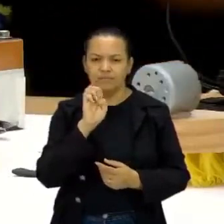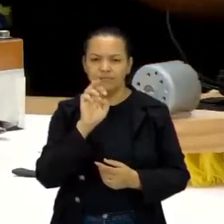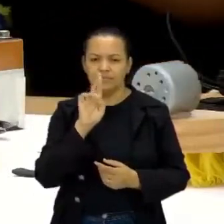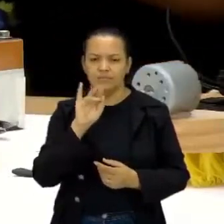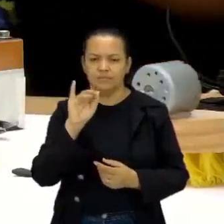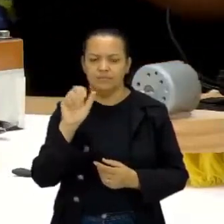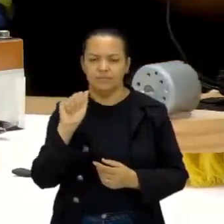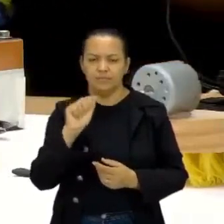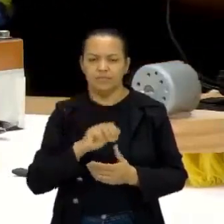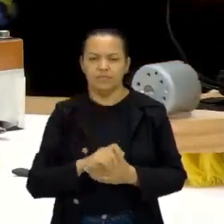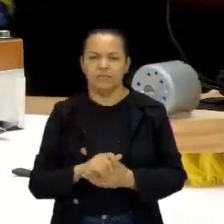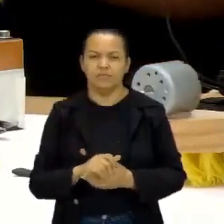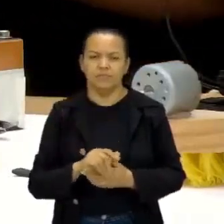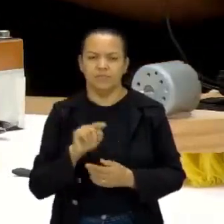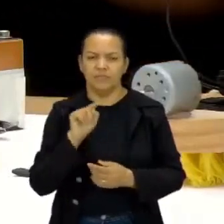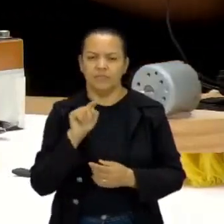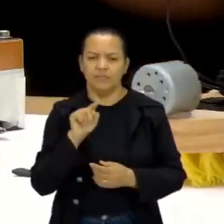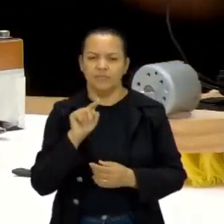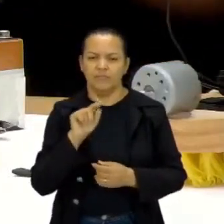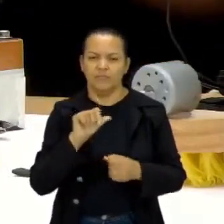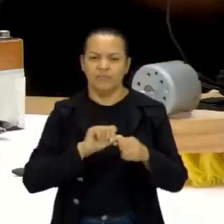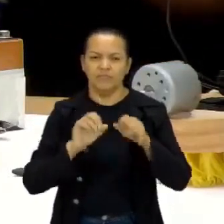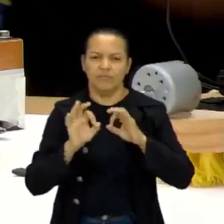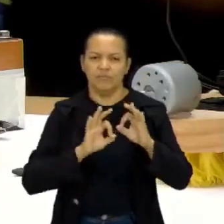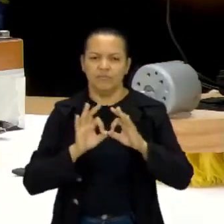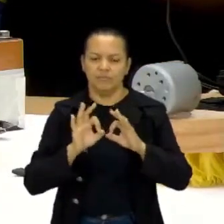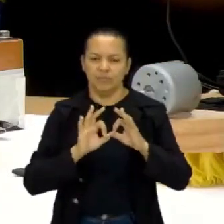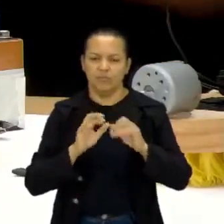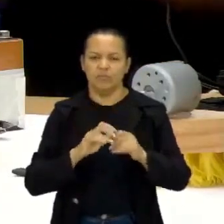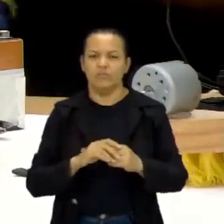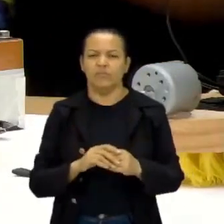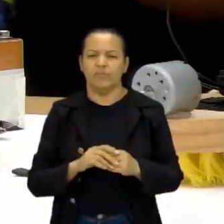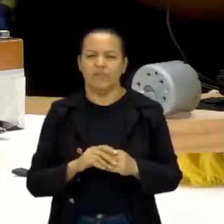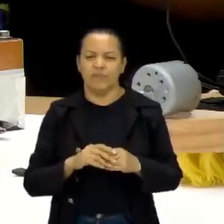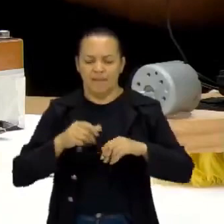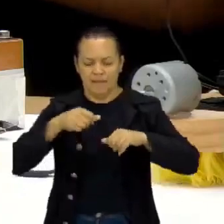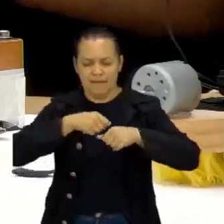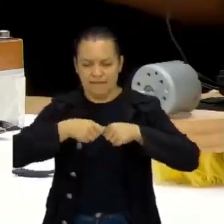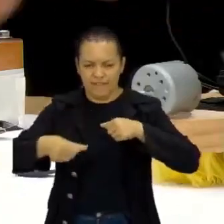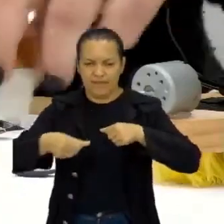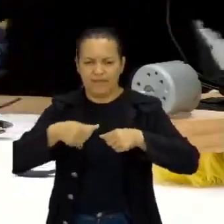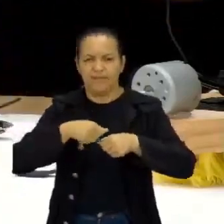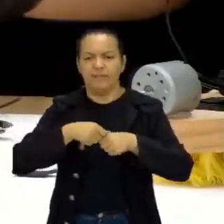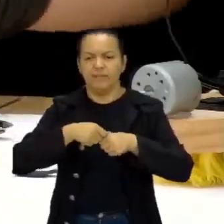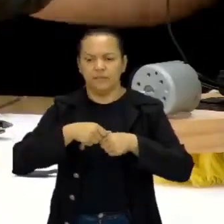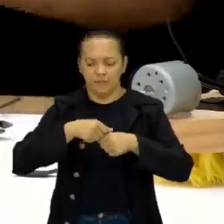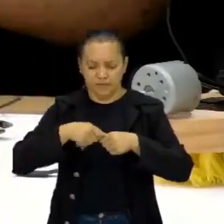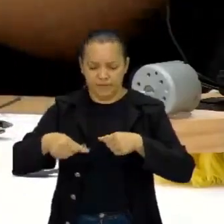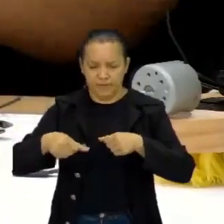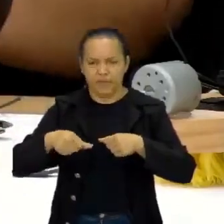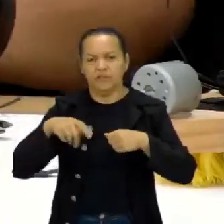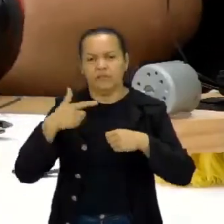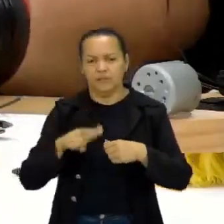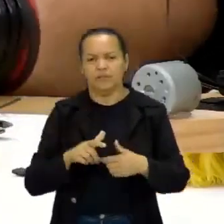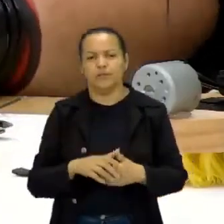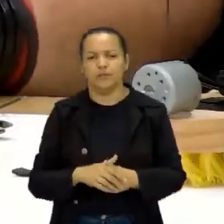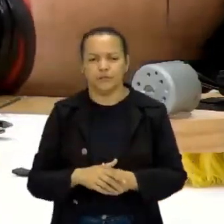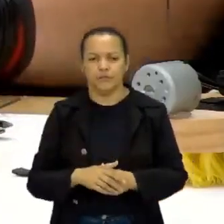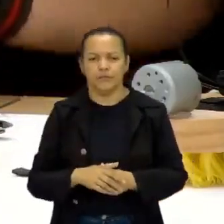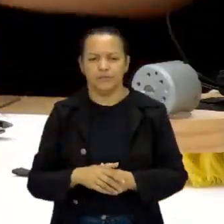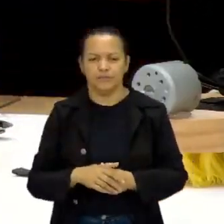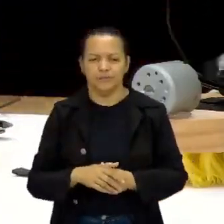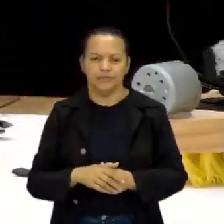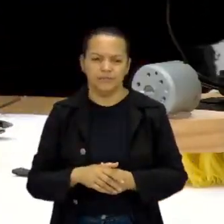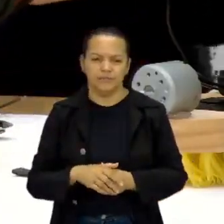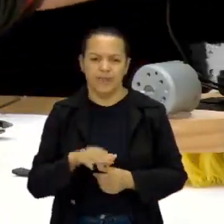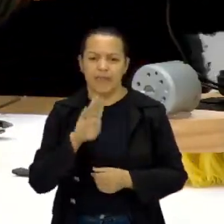plug, tá? Então, o que eu vou fazer? Eu vou jogar adesivo. Passa a fita. Passa a fita, tá?